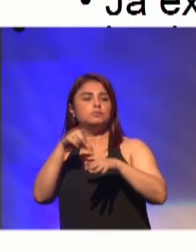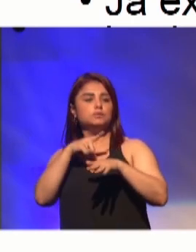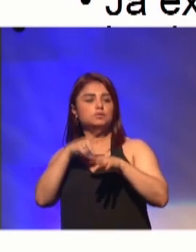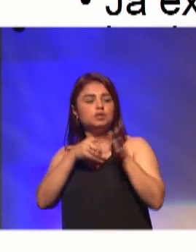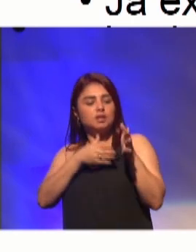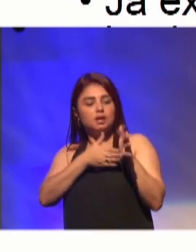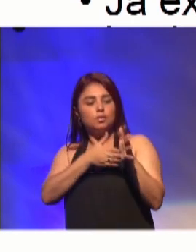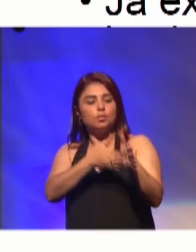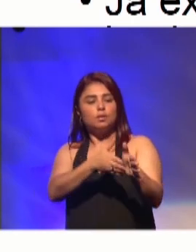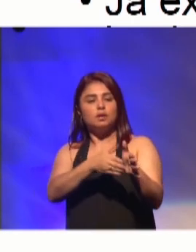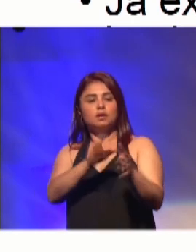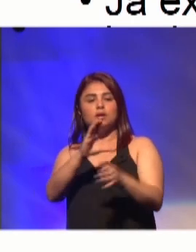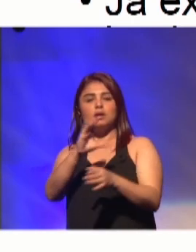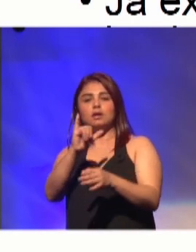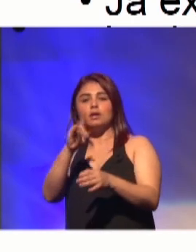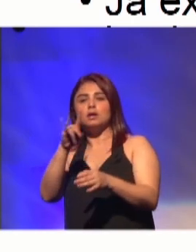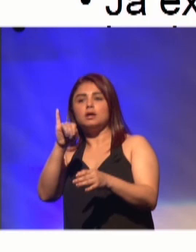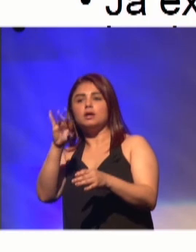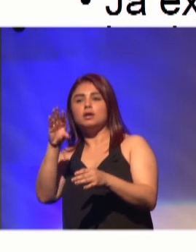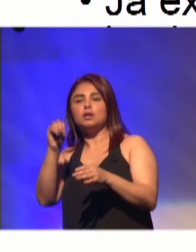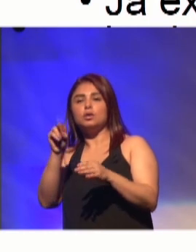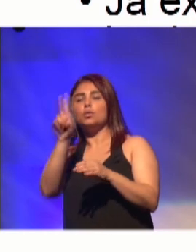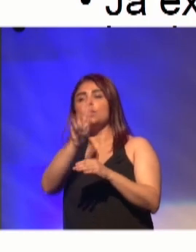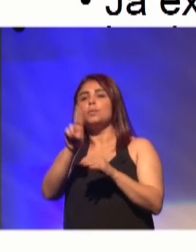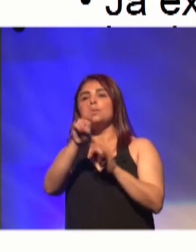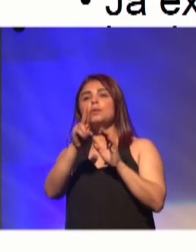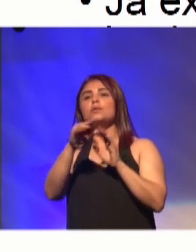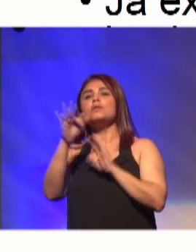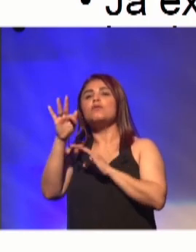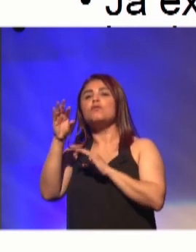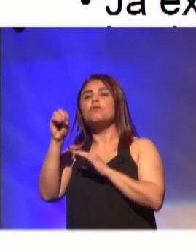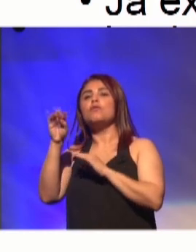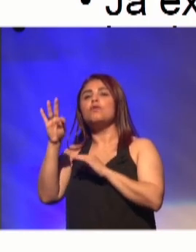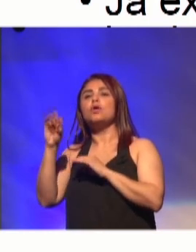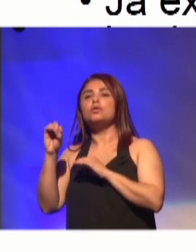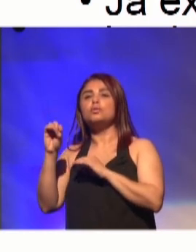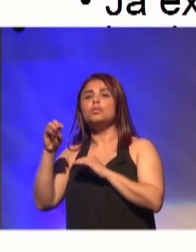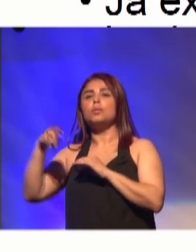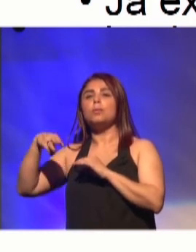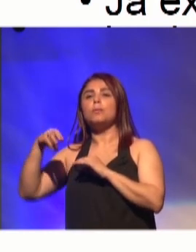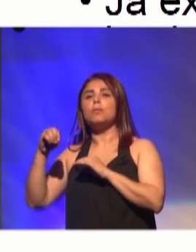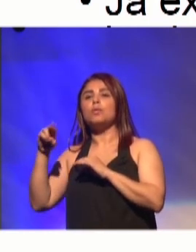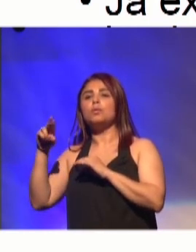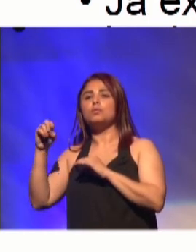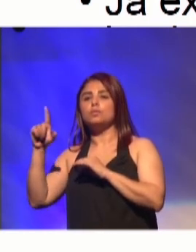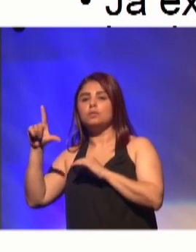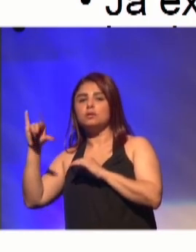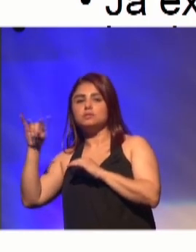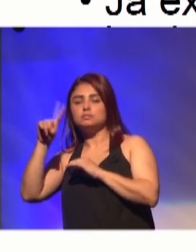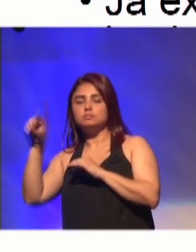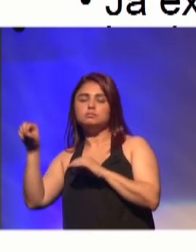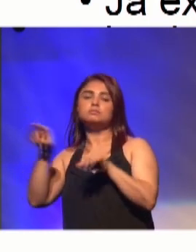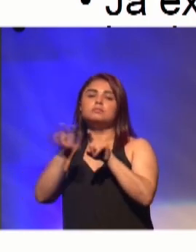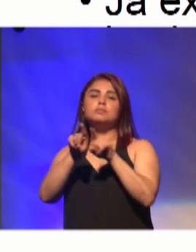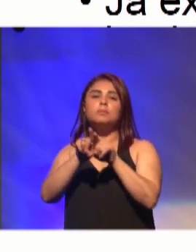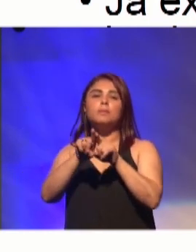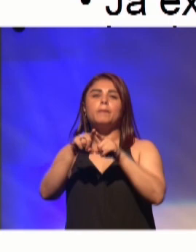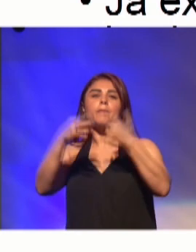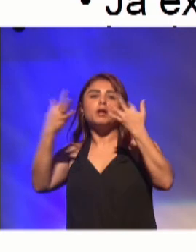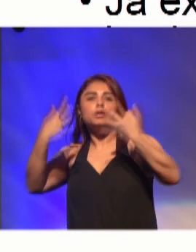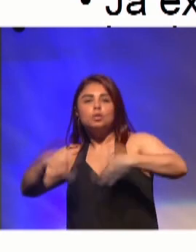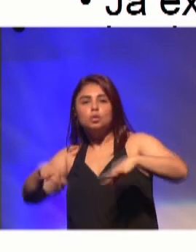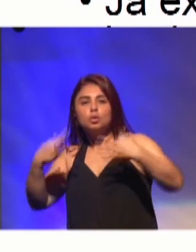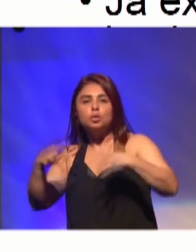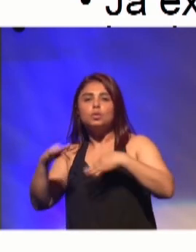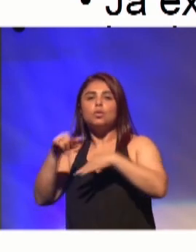guia clínico disponível para uso de fotobiomodulação para dor lombar crônica inespecífica, com